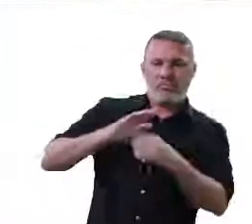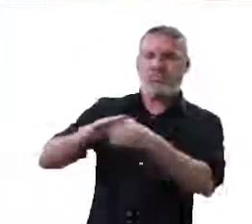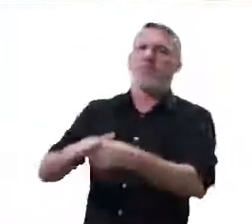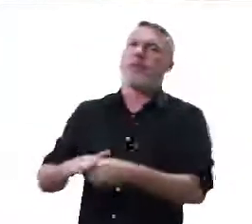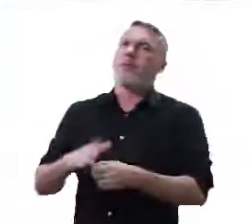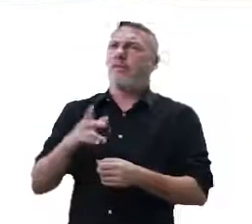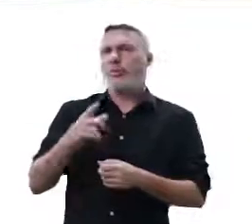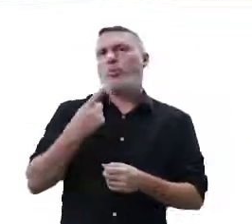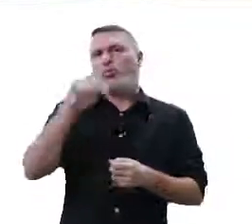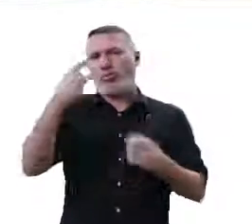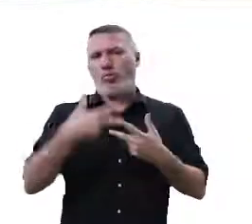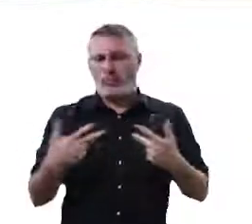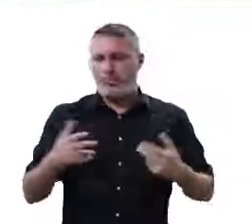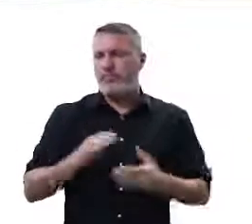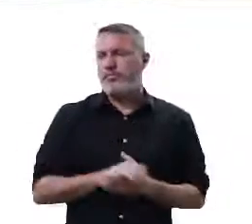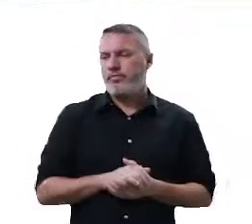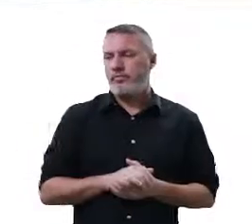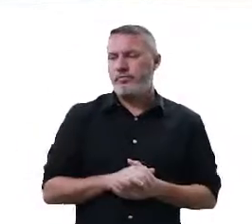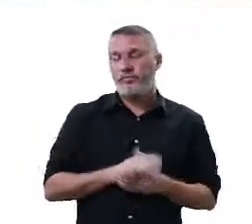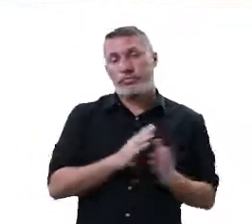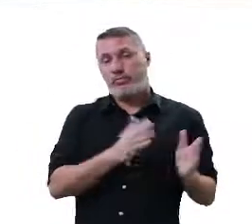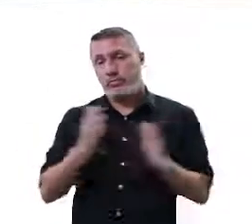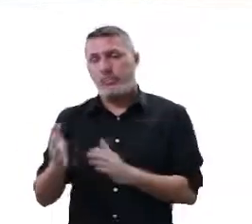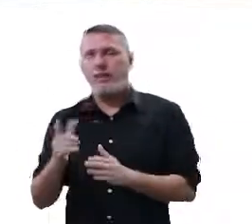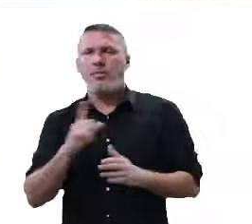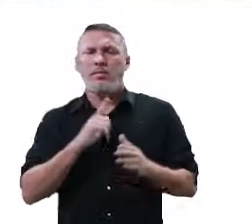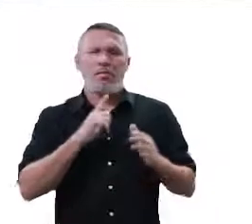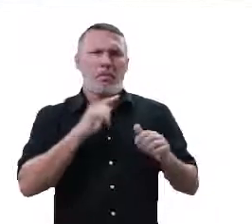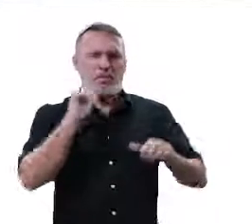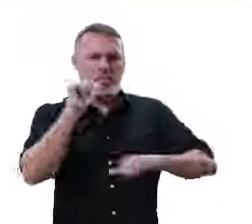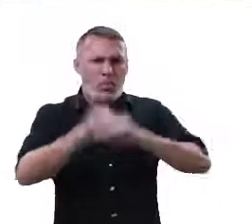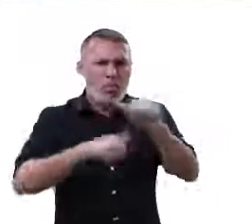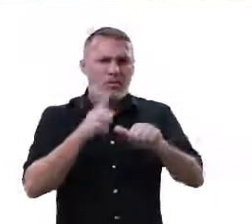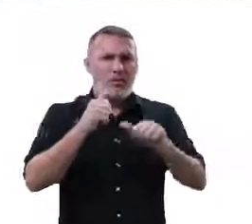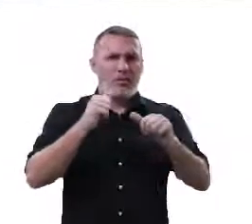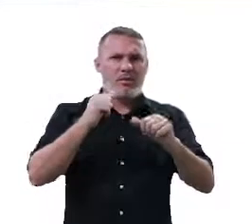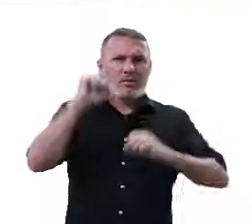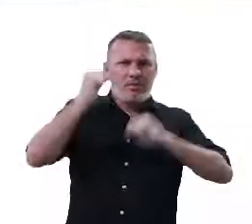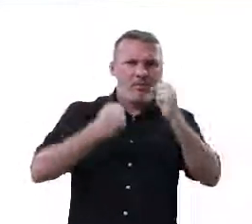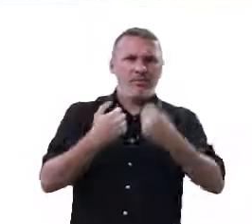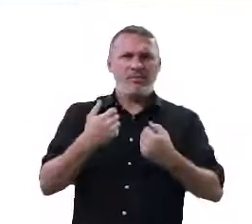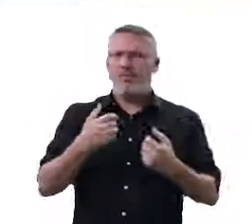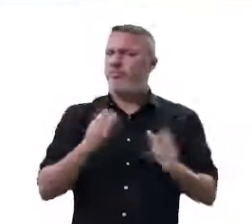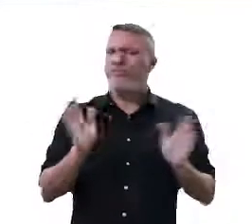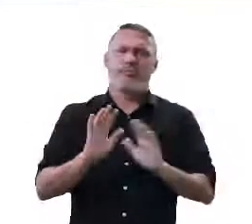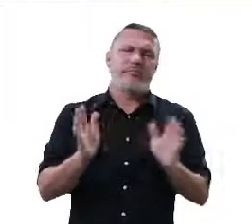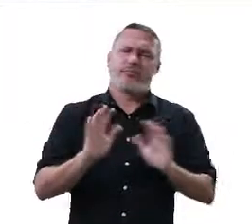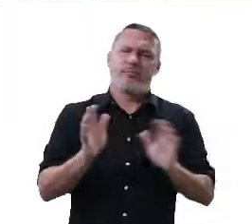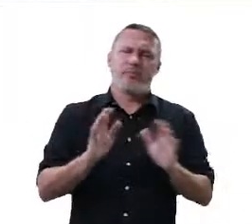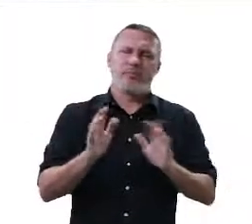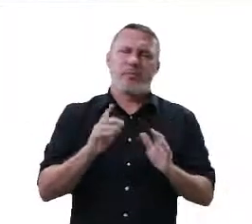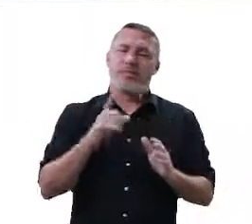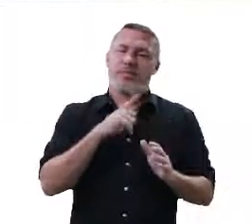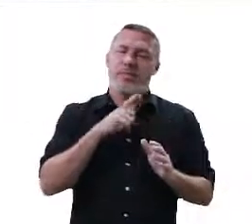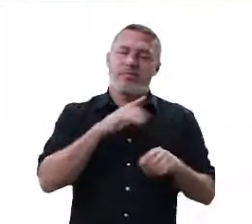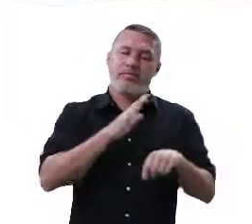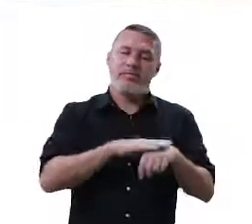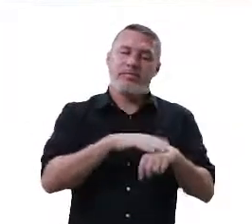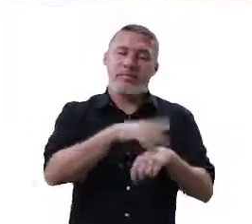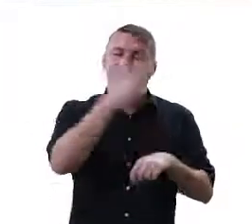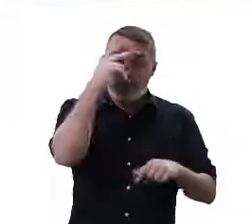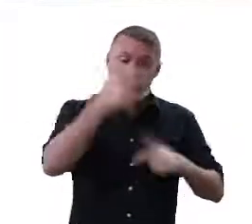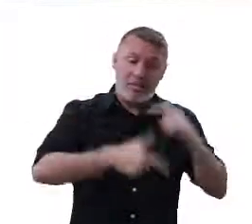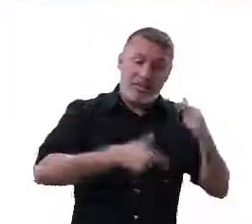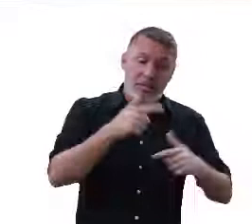outro momento. Tá? Das revoltas operárias como o ludismo, não, gente, ludismo é uma reação dos operários